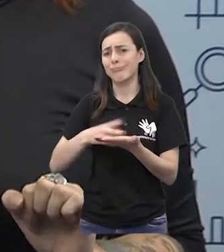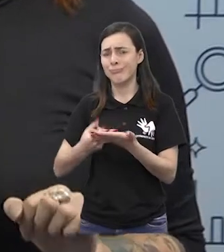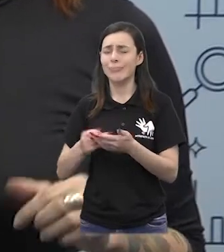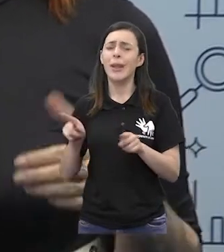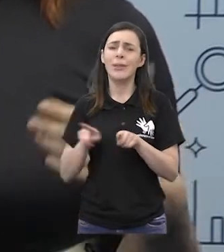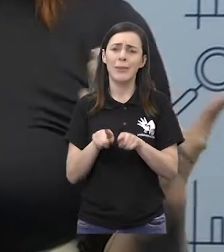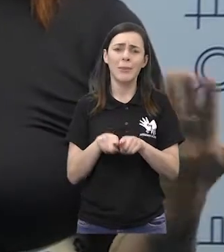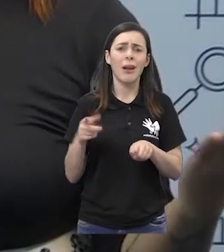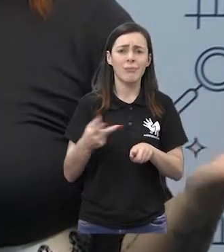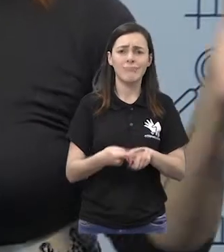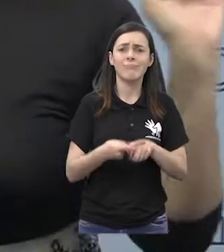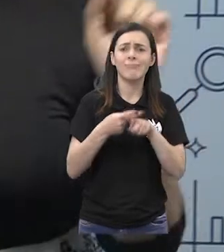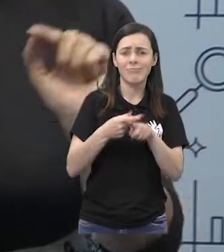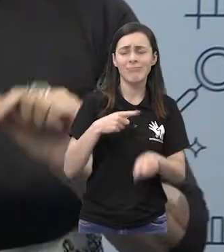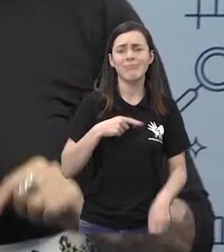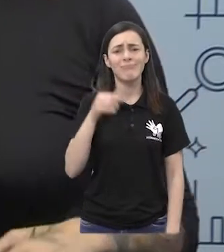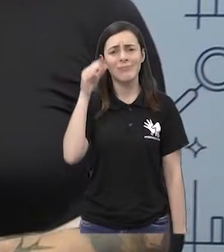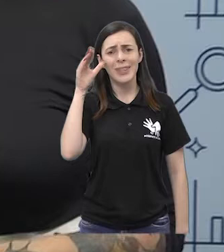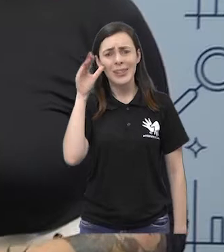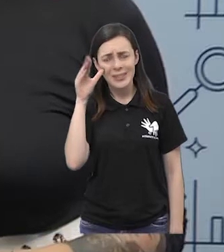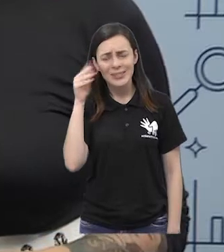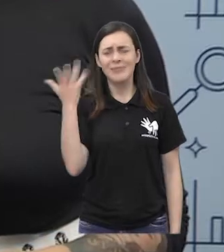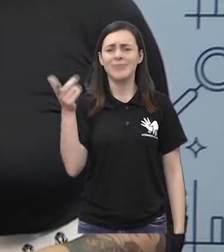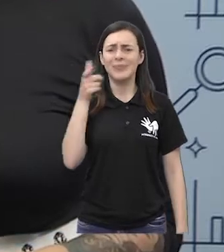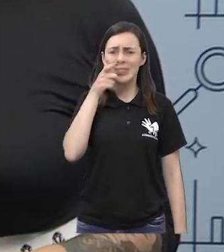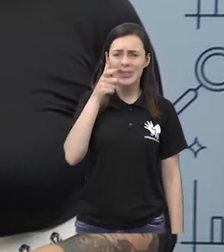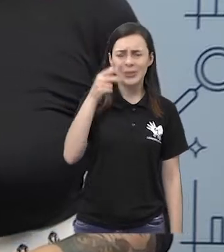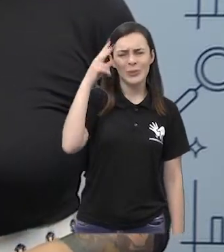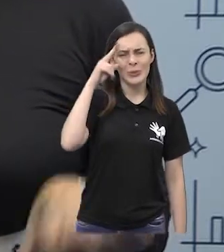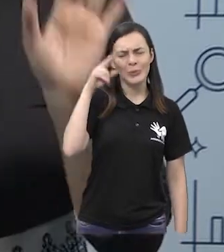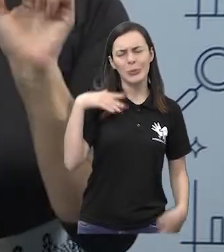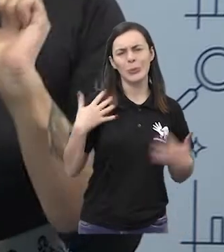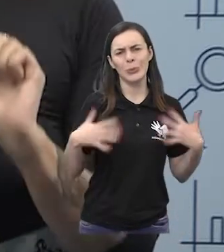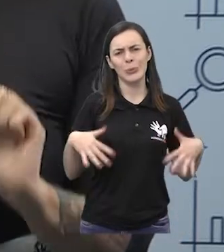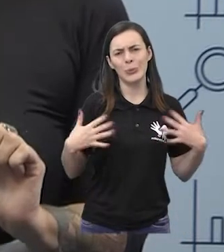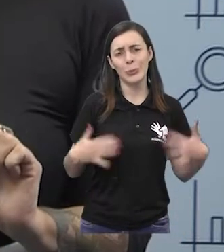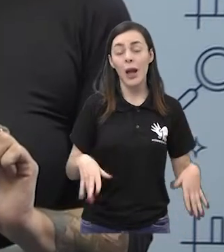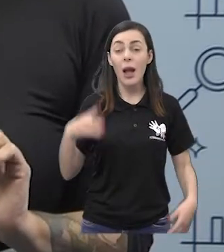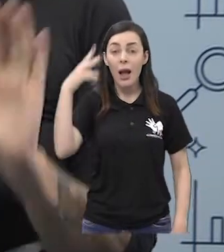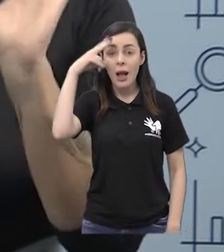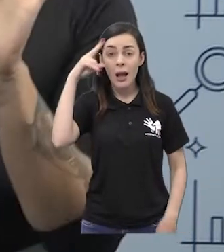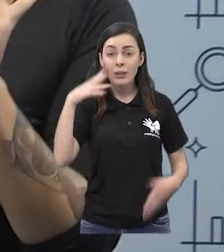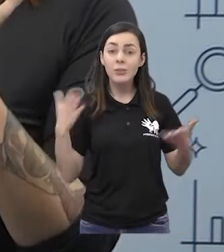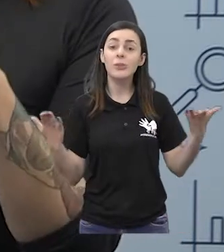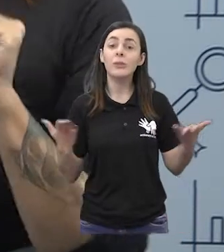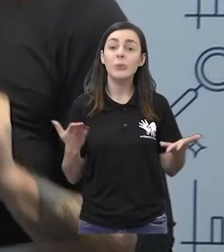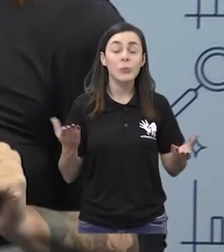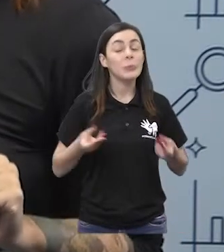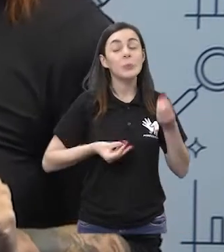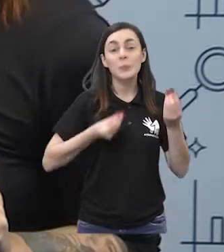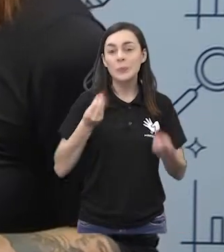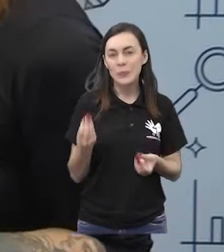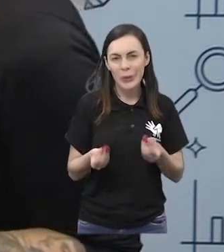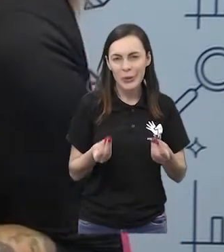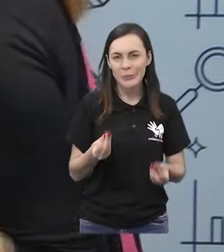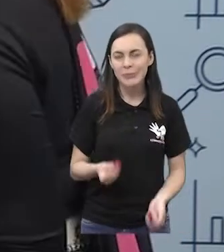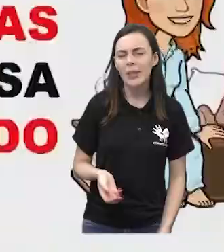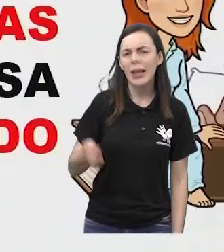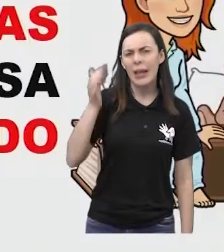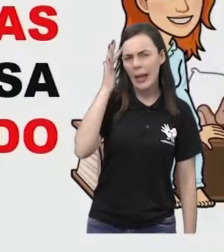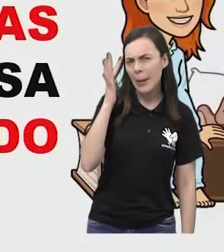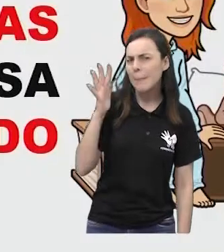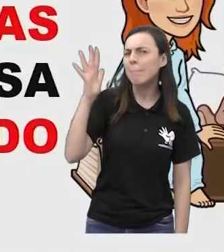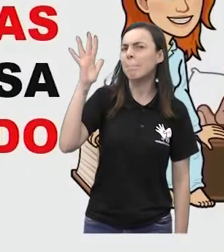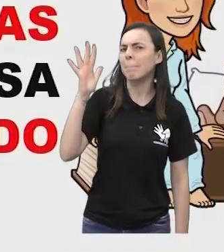premiado também porque as suas histórias são muito interessantes e a história de hoje é mais ou menos assim